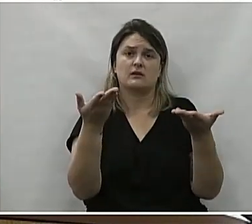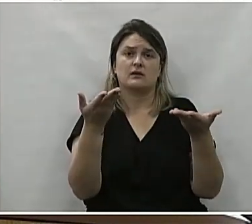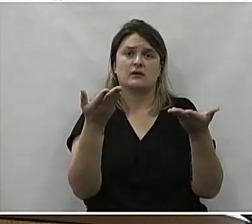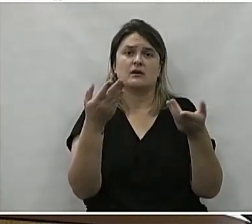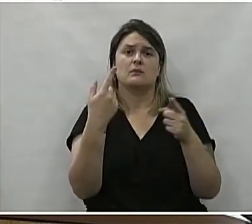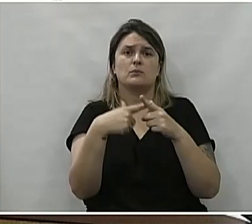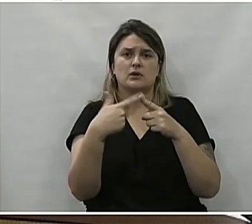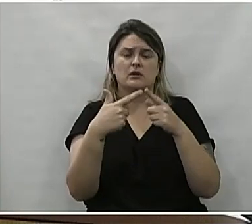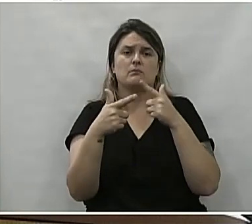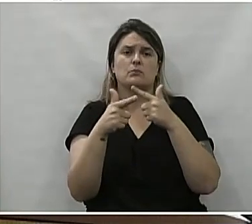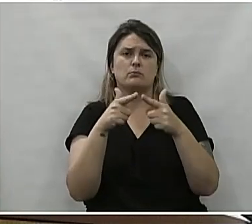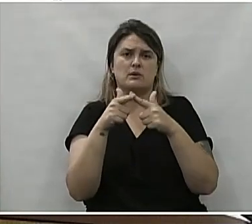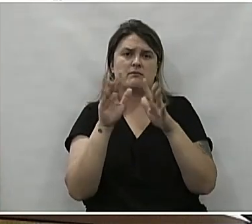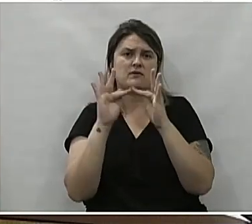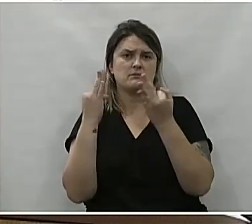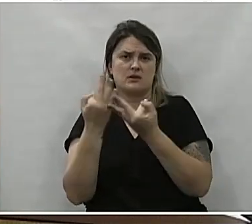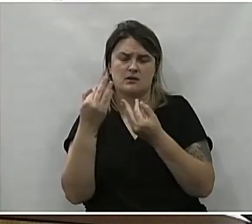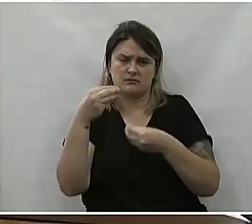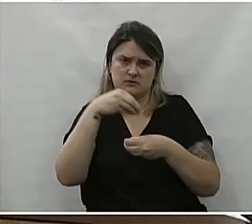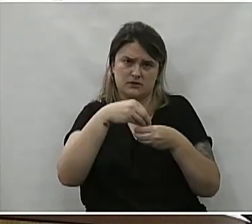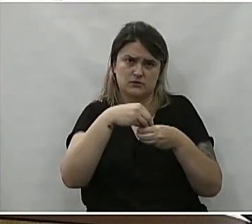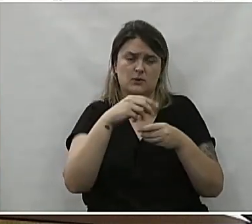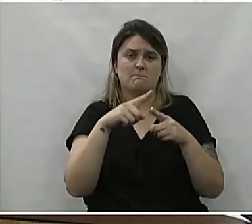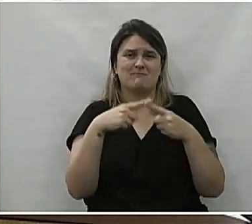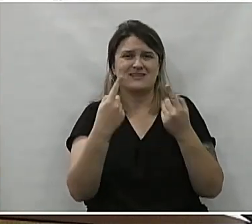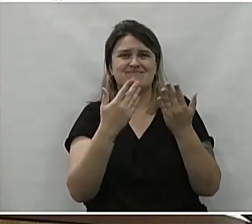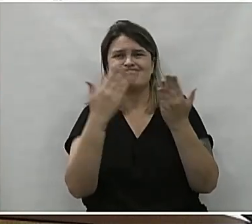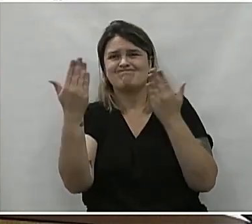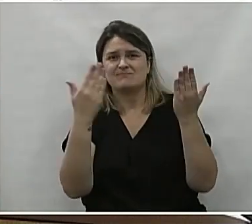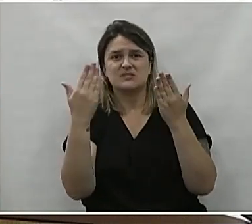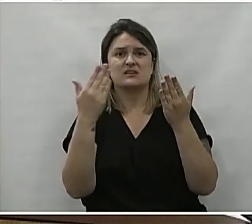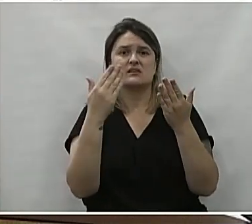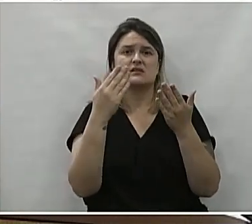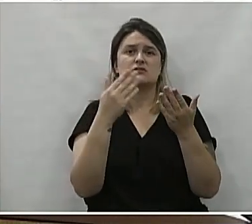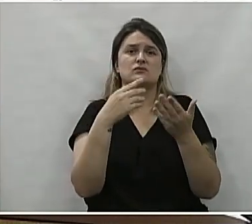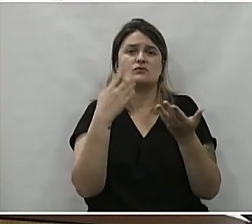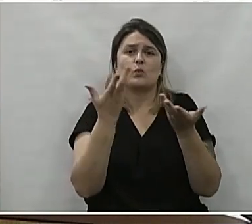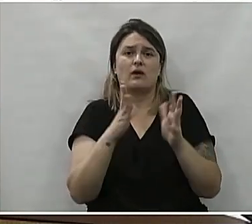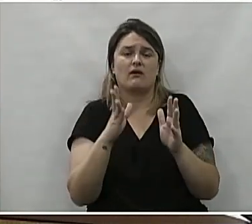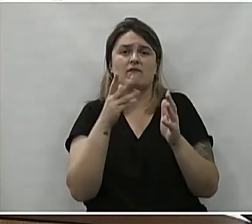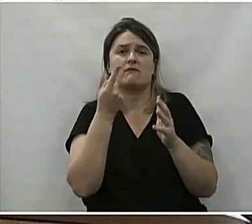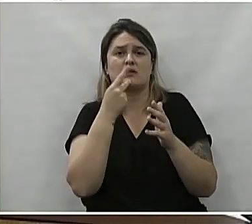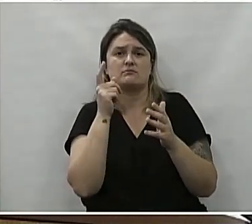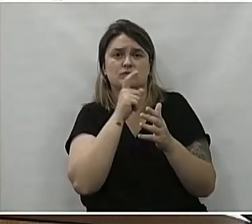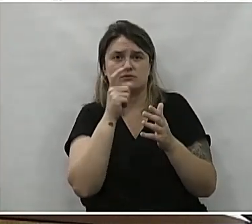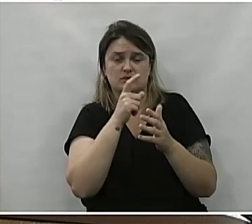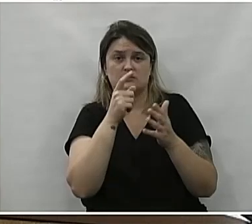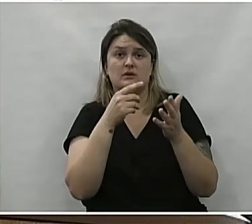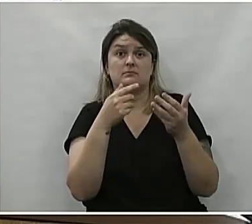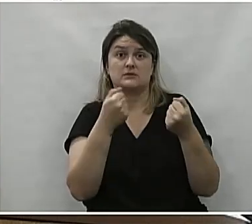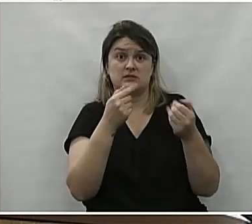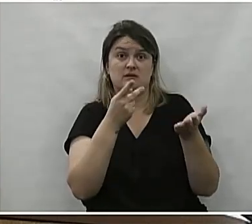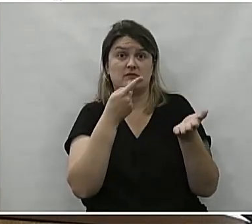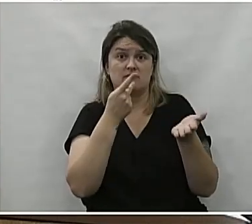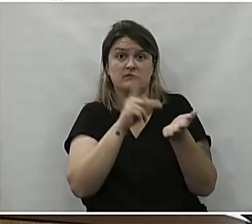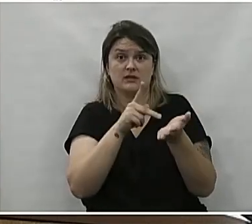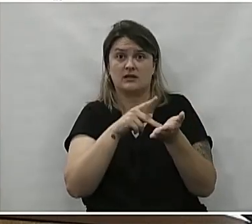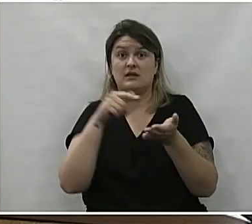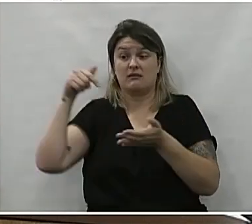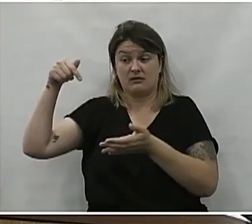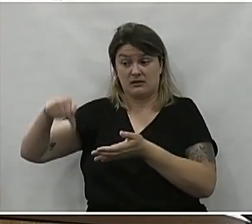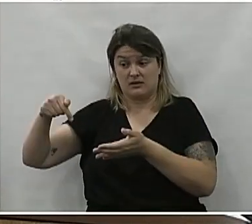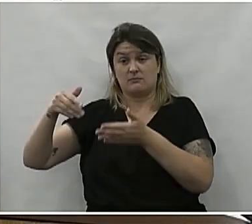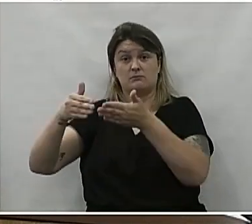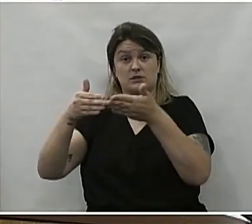Foro íntimo Familiar envolvido Mas que diante De algumas ilações É necessária Essa manifestação Esta casa Solicitou